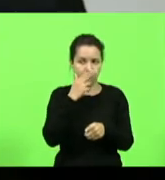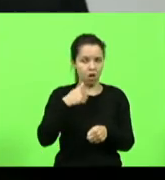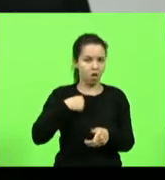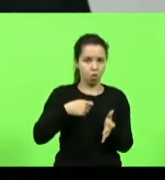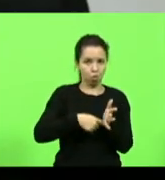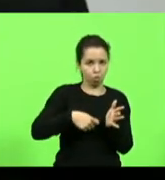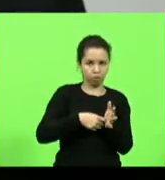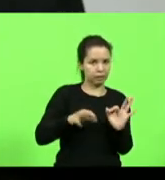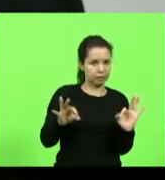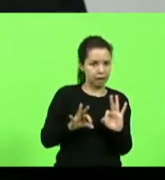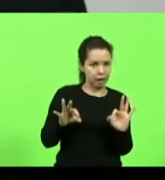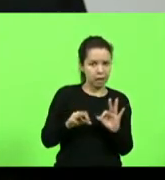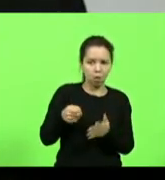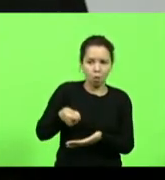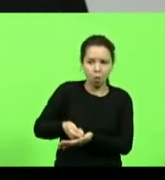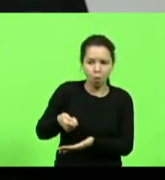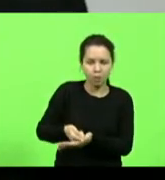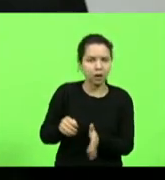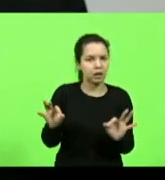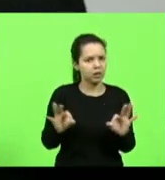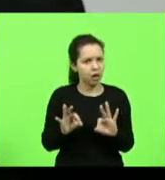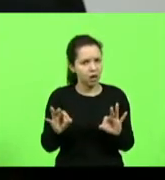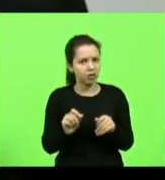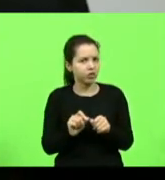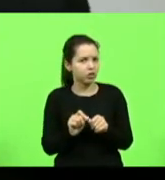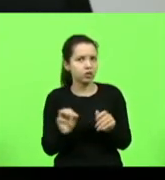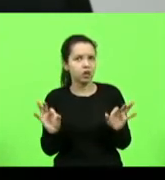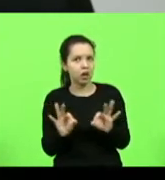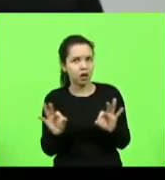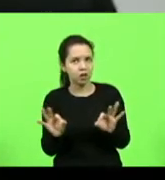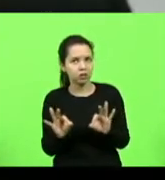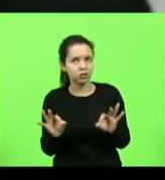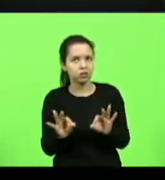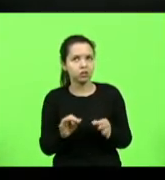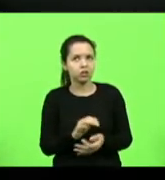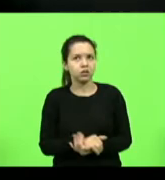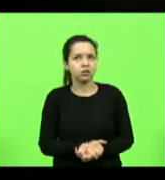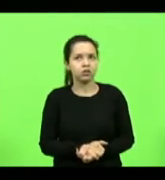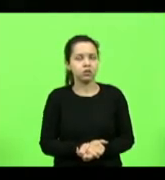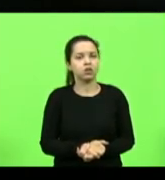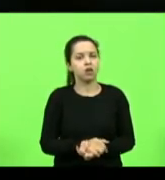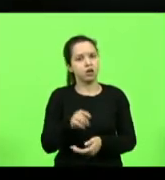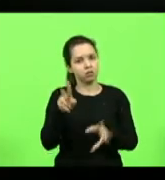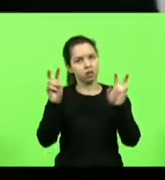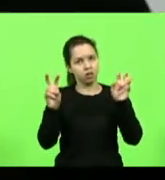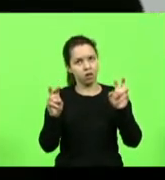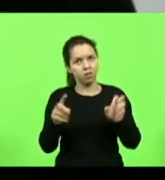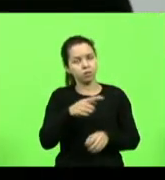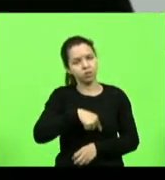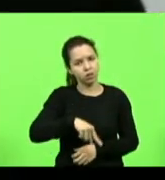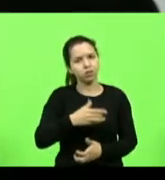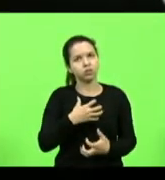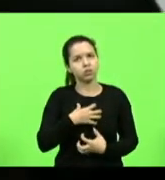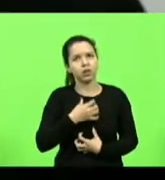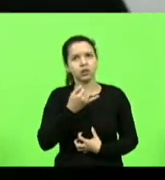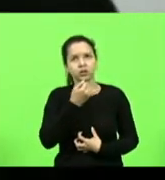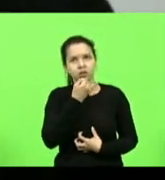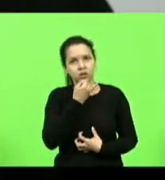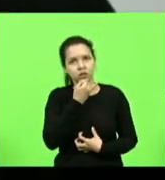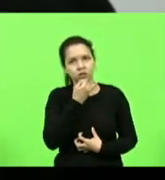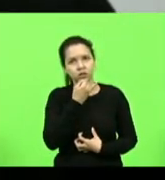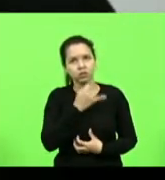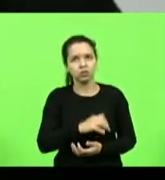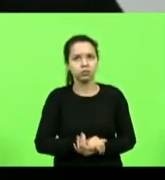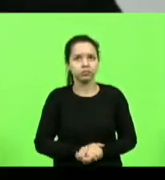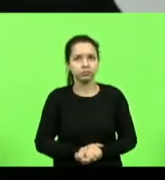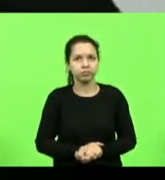cobrei? Que eu não fiz nada? Sabe? Então, essas questões assim deixam a gente bem agoniado. Bem agoniado. Então,